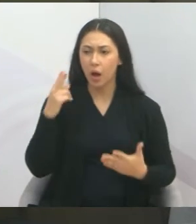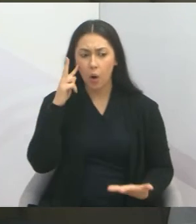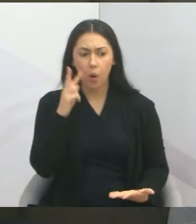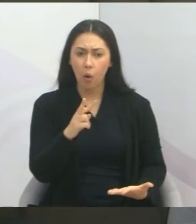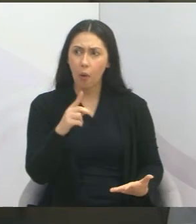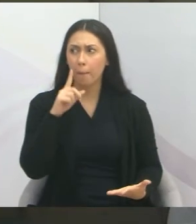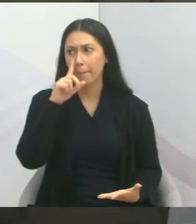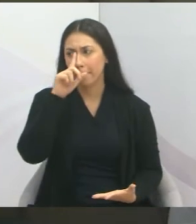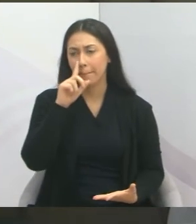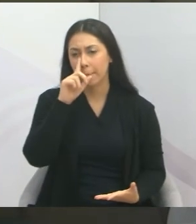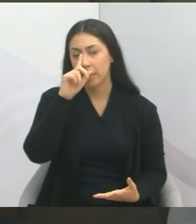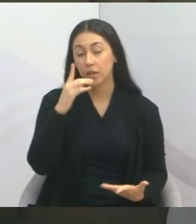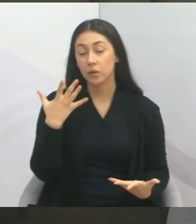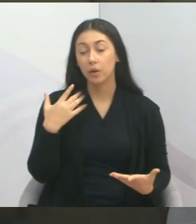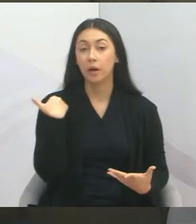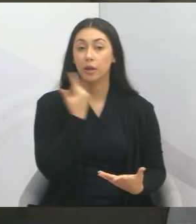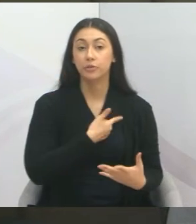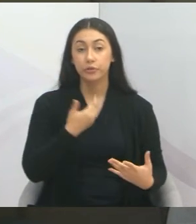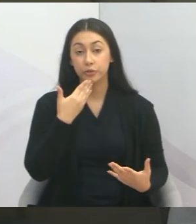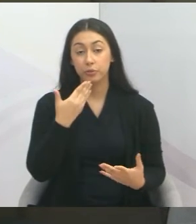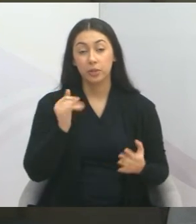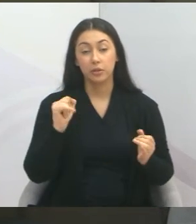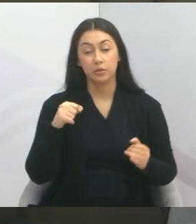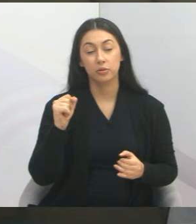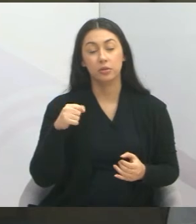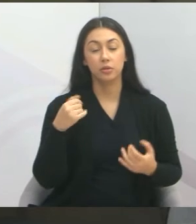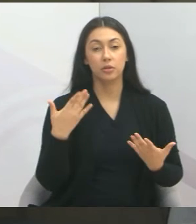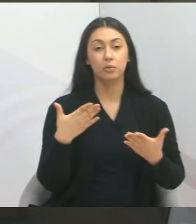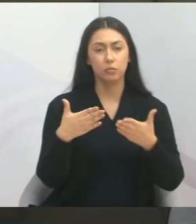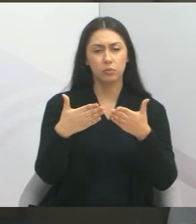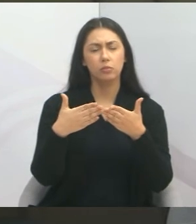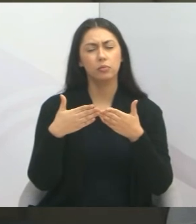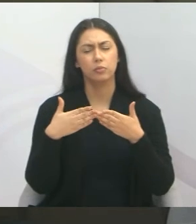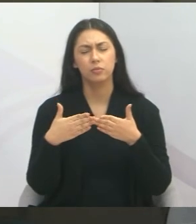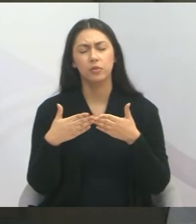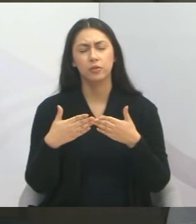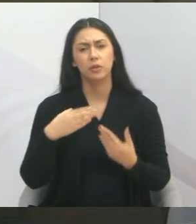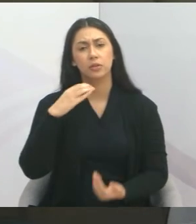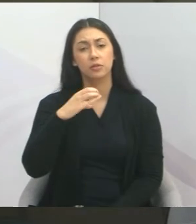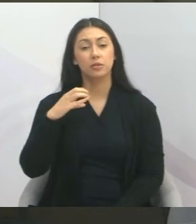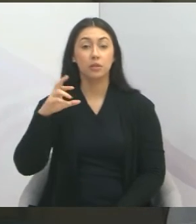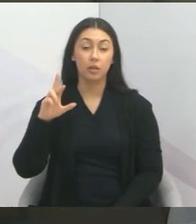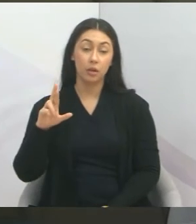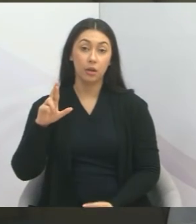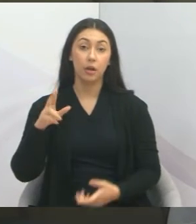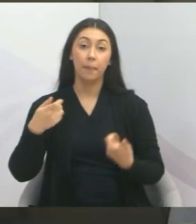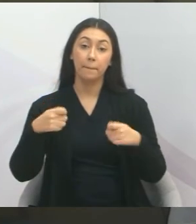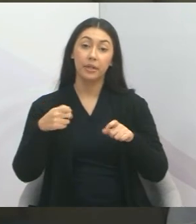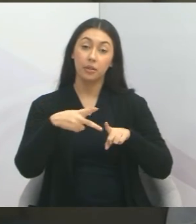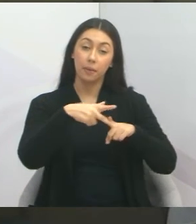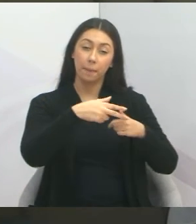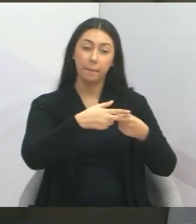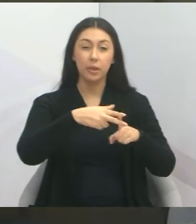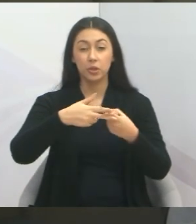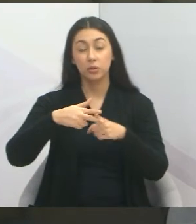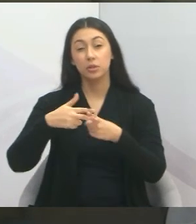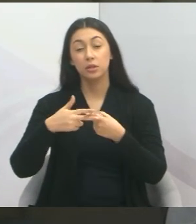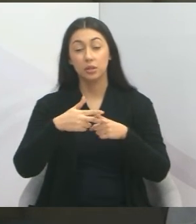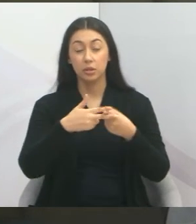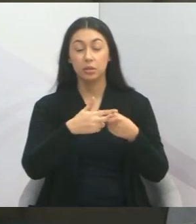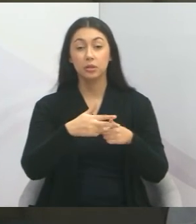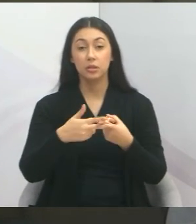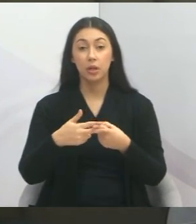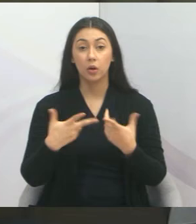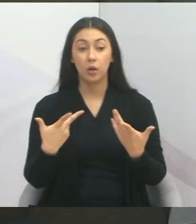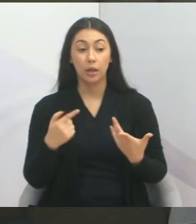que tá um perigo isso aqui então a gente pede sim carinhosamente a a CCR Nova Dutra que de manutenção e que essa